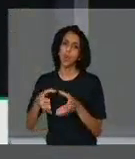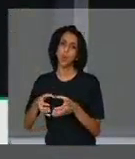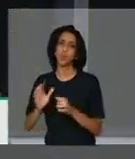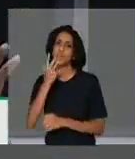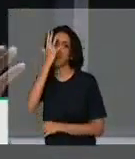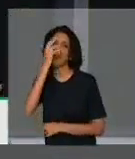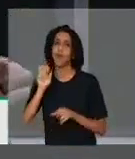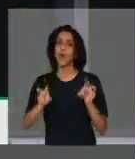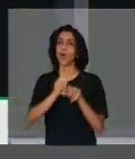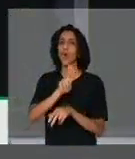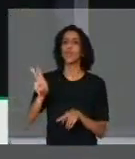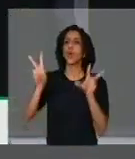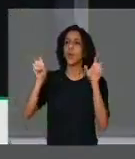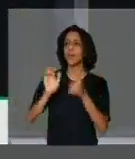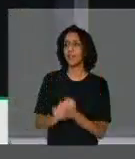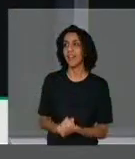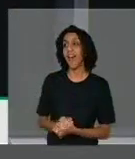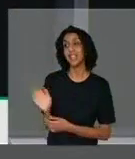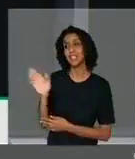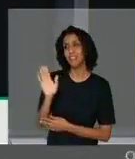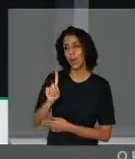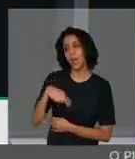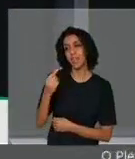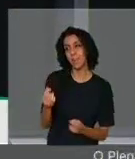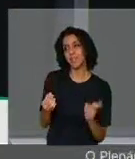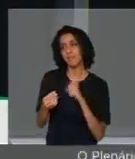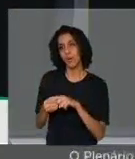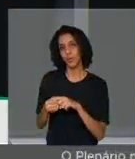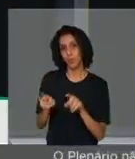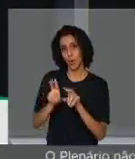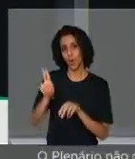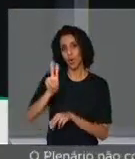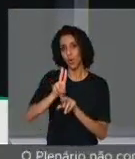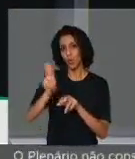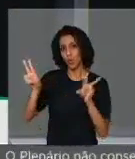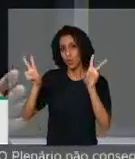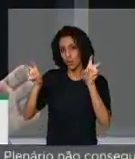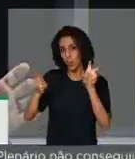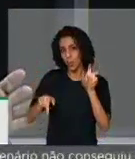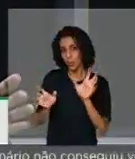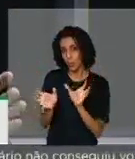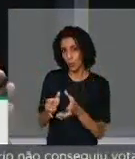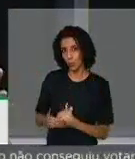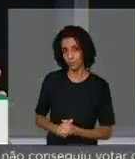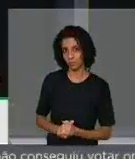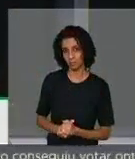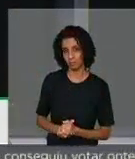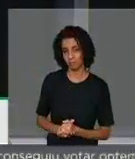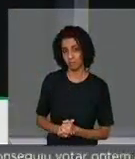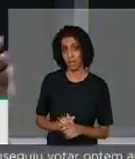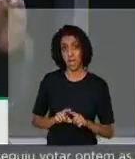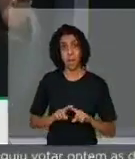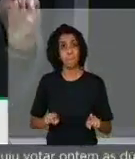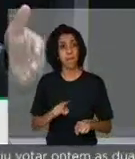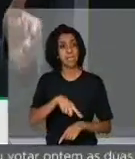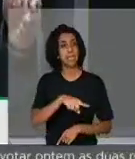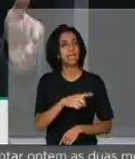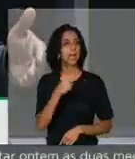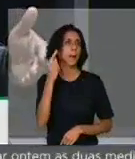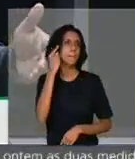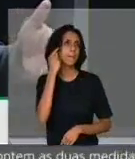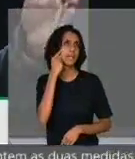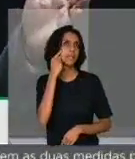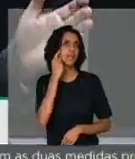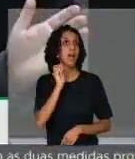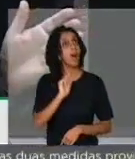continuem esse trido momesco num outro bloco também muito curioso chamado Voltar para Quê?